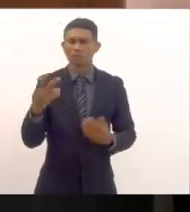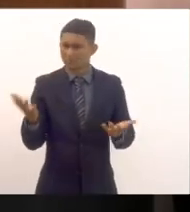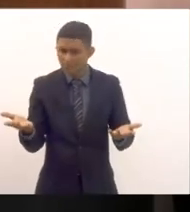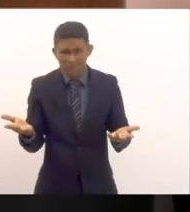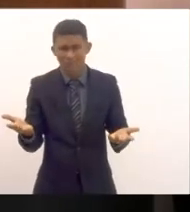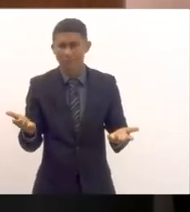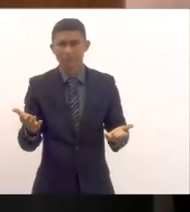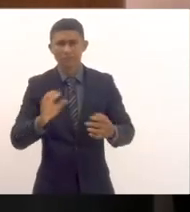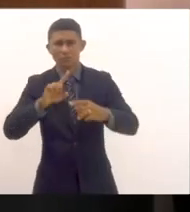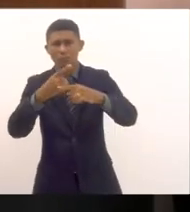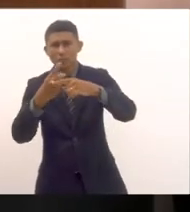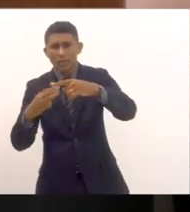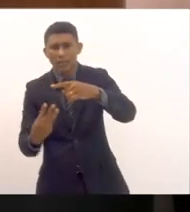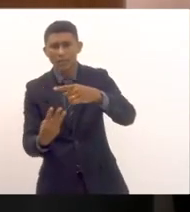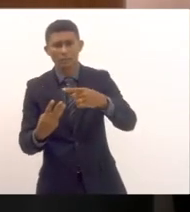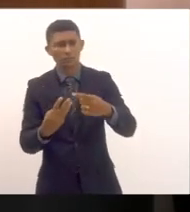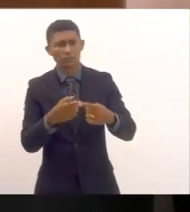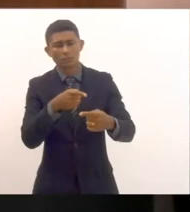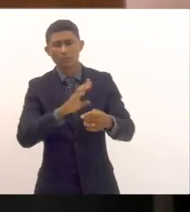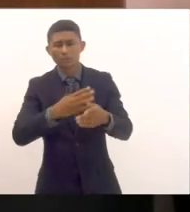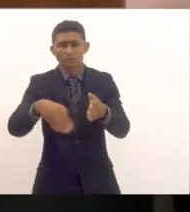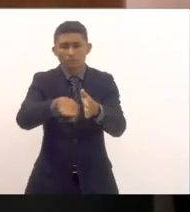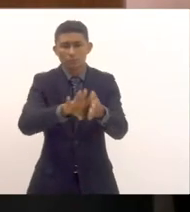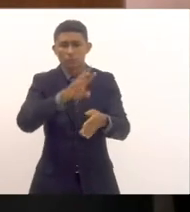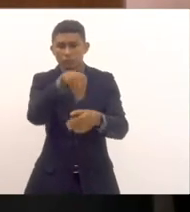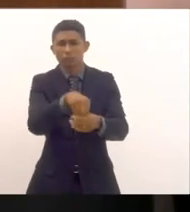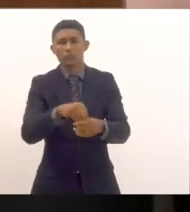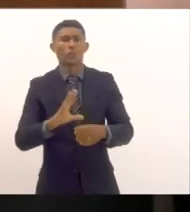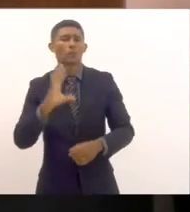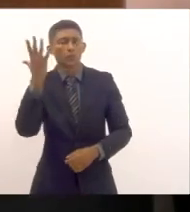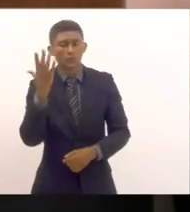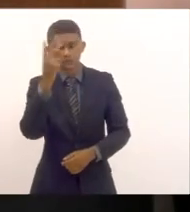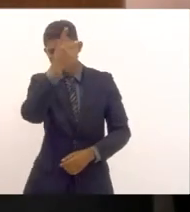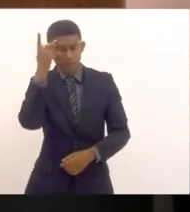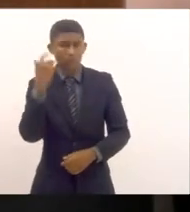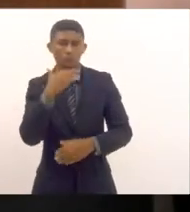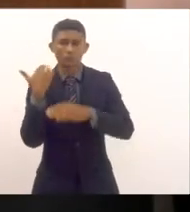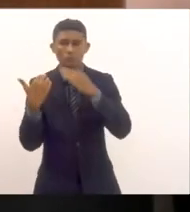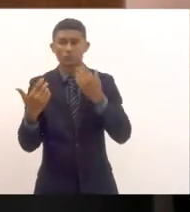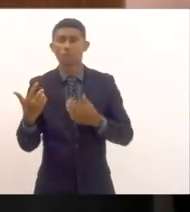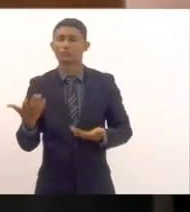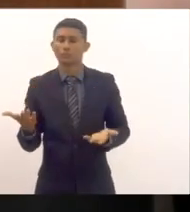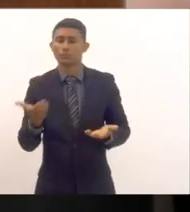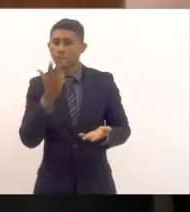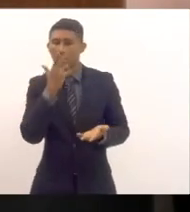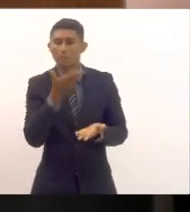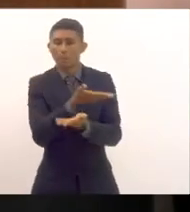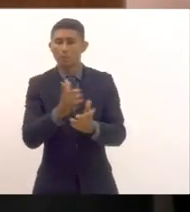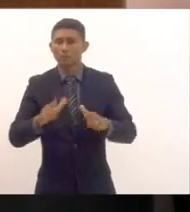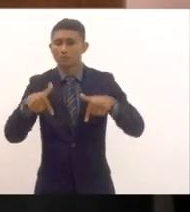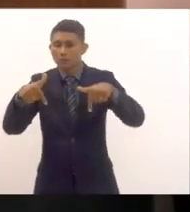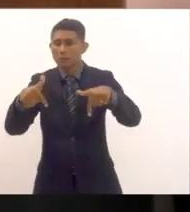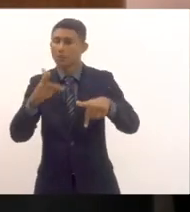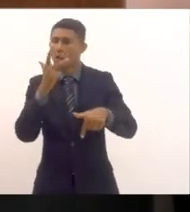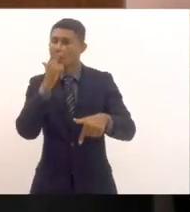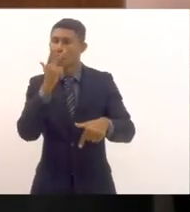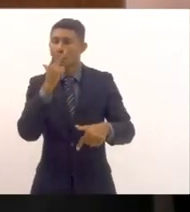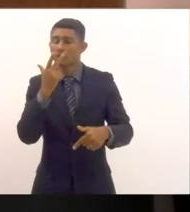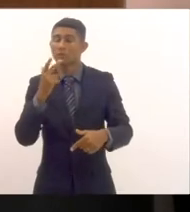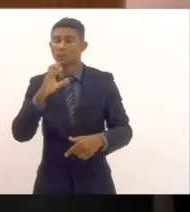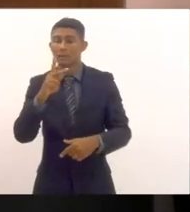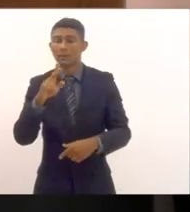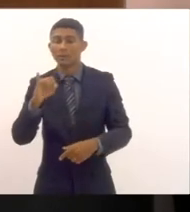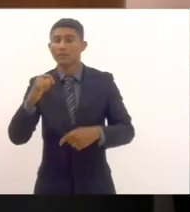nas estações e nas plataformas né então eu tenho uma ação negligente acho que essa CPI tem que ser tem que olhar